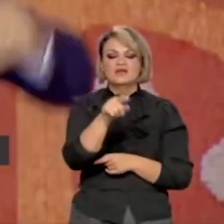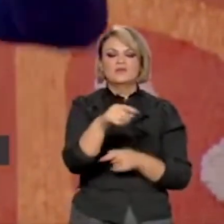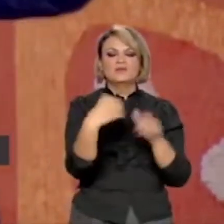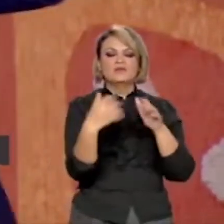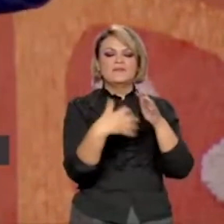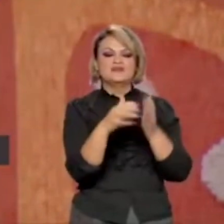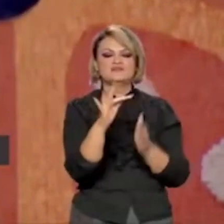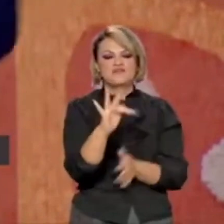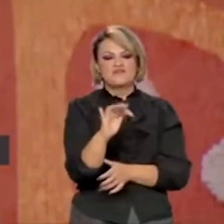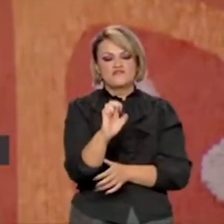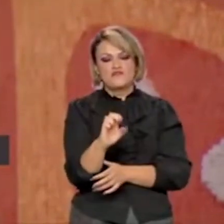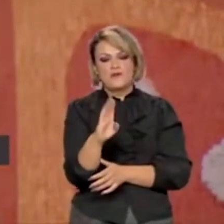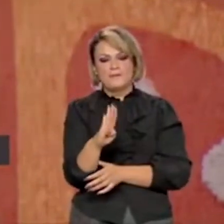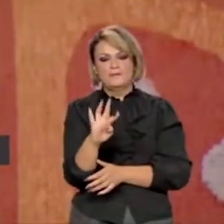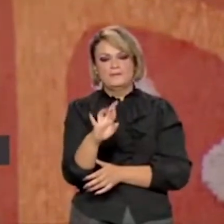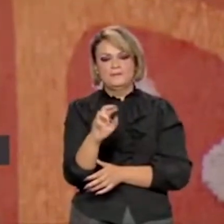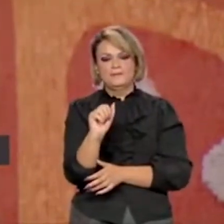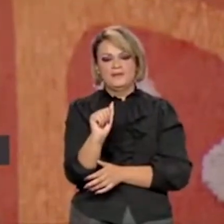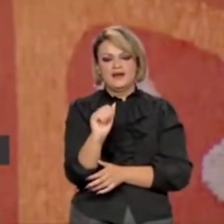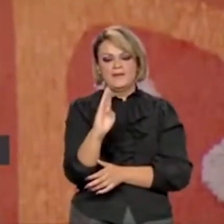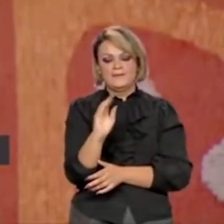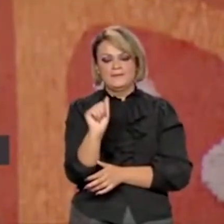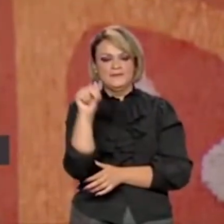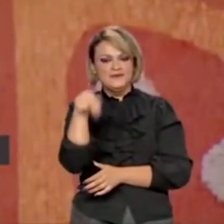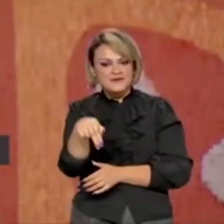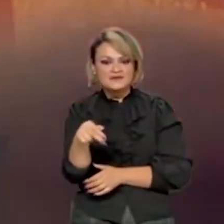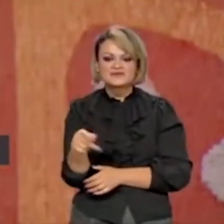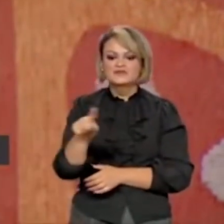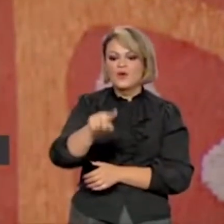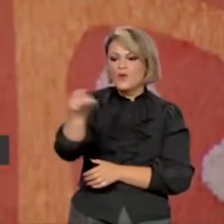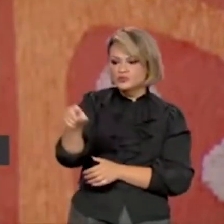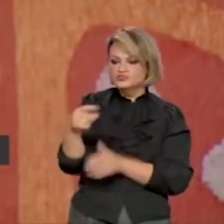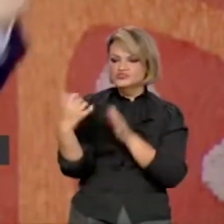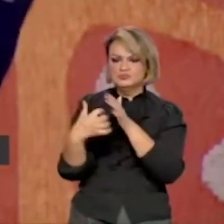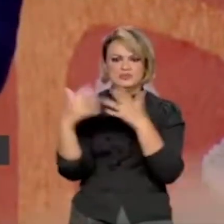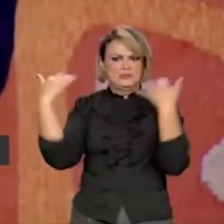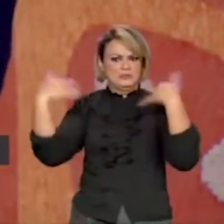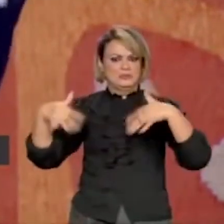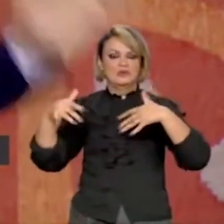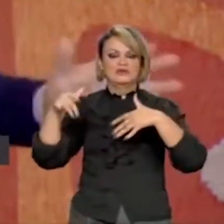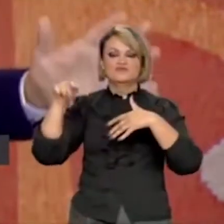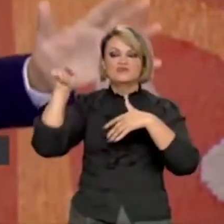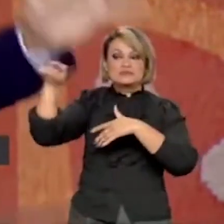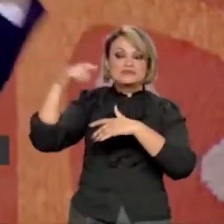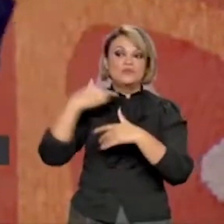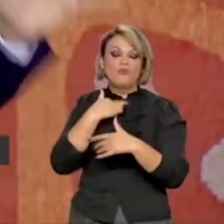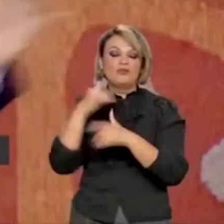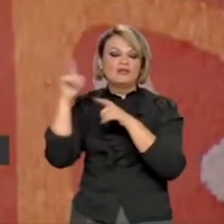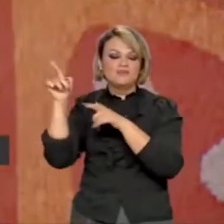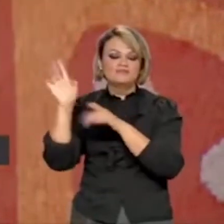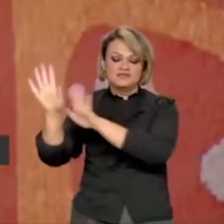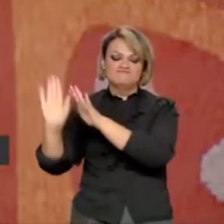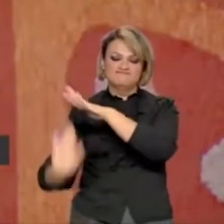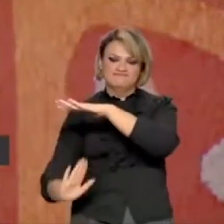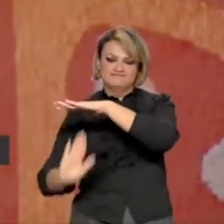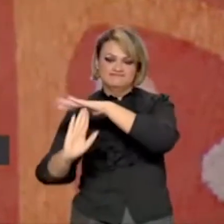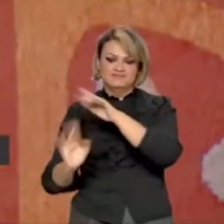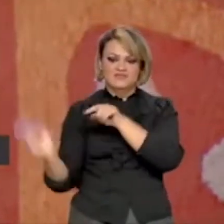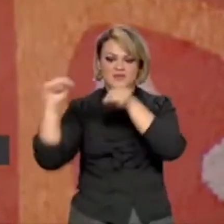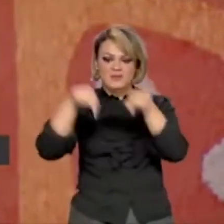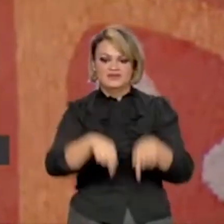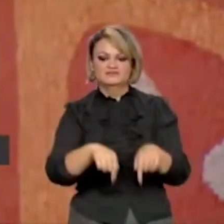febraban o tempo do trabalho é uma grande transnacional vocês estão prestando o seu tempo